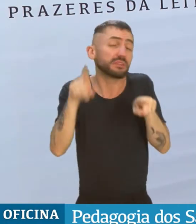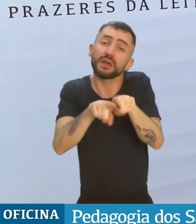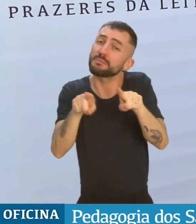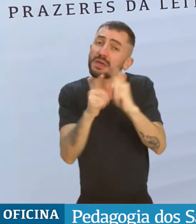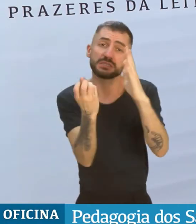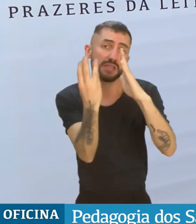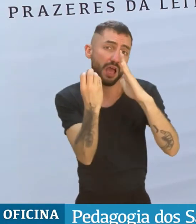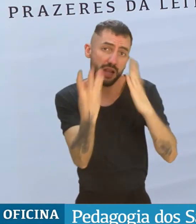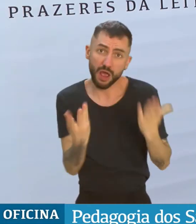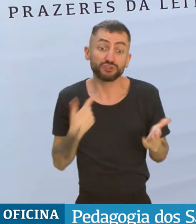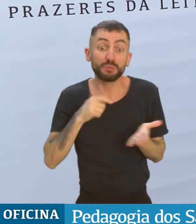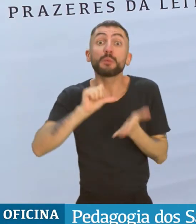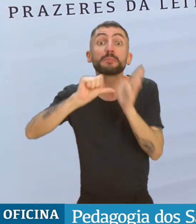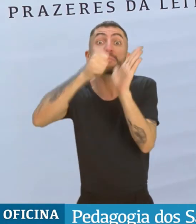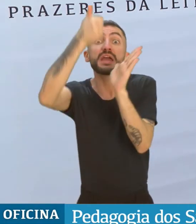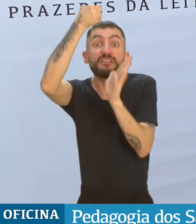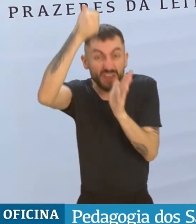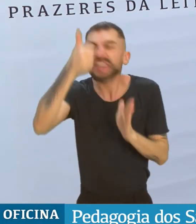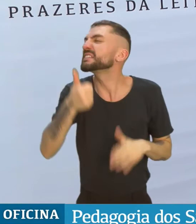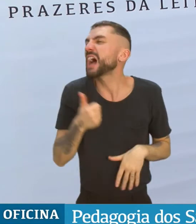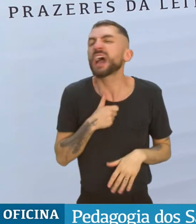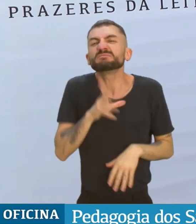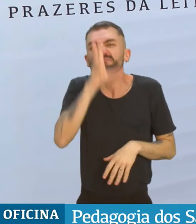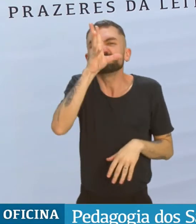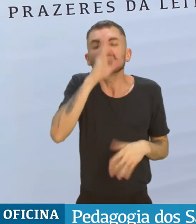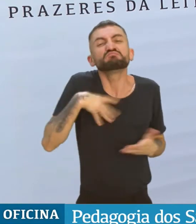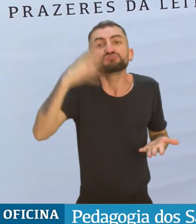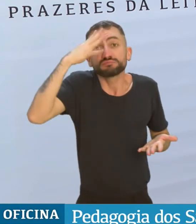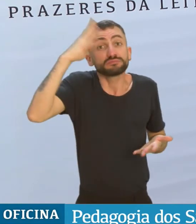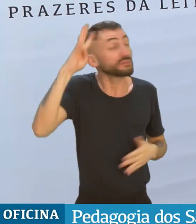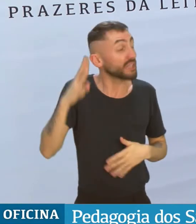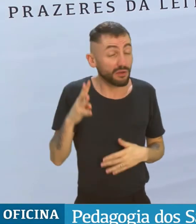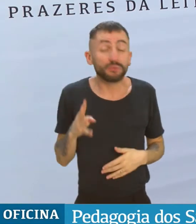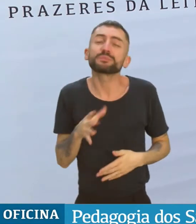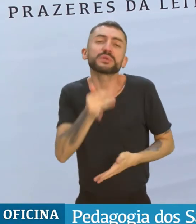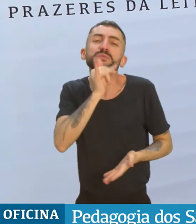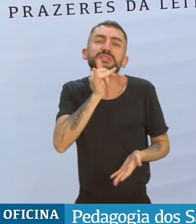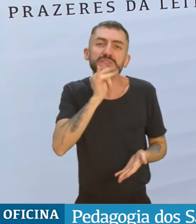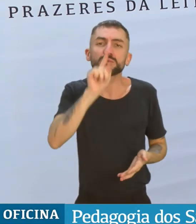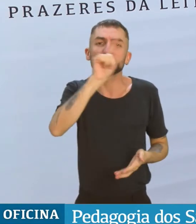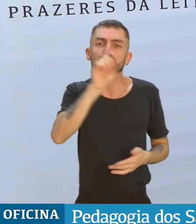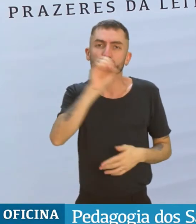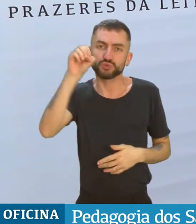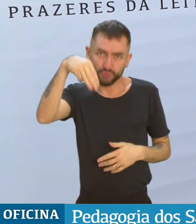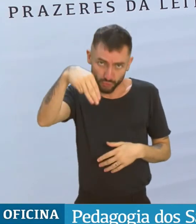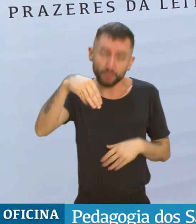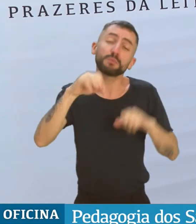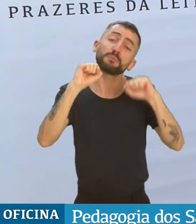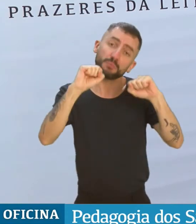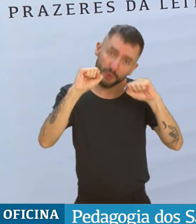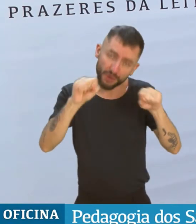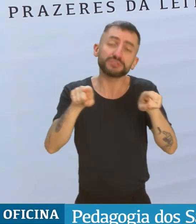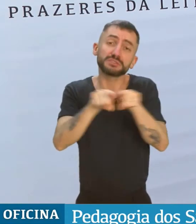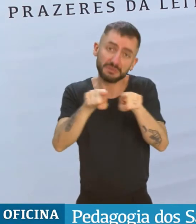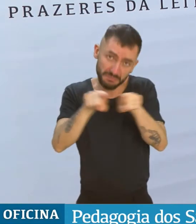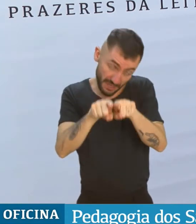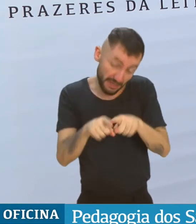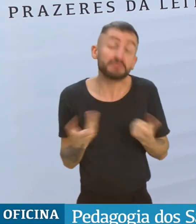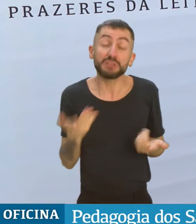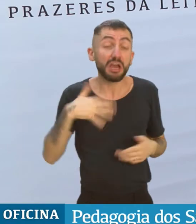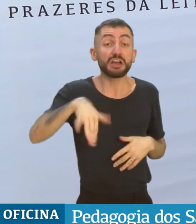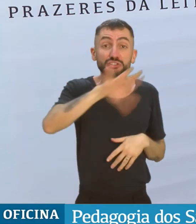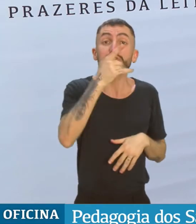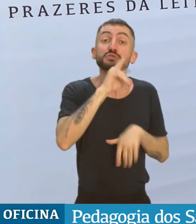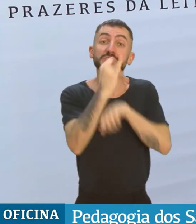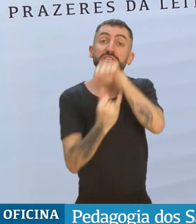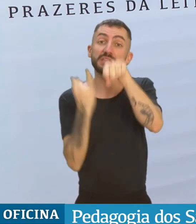A gente tem, por exemplo, enquanto aplicativo, a gente tem usado mais o Zoom, no sarau. A gente tem, durante as apresentações,